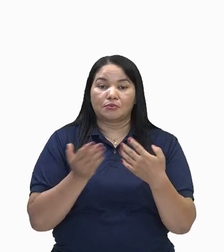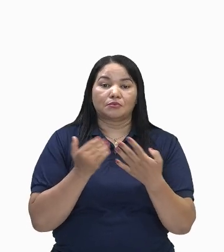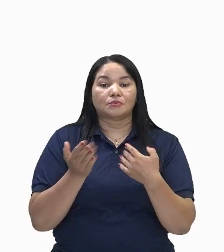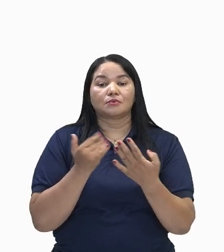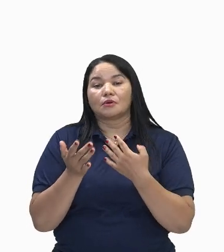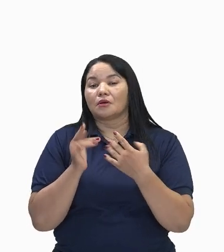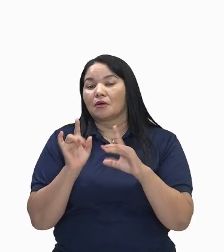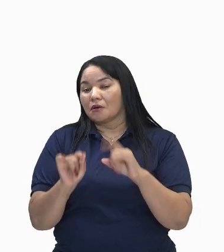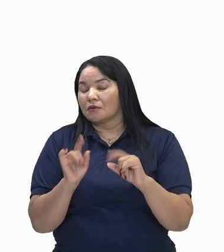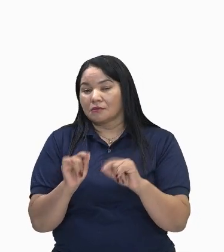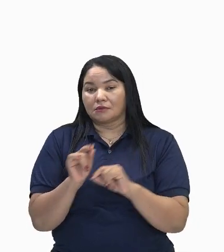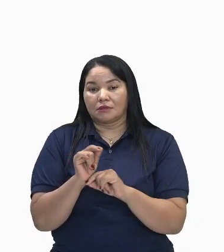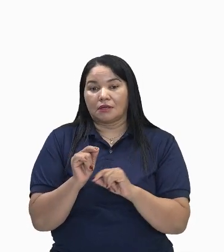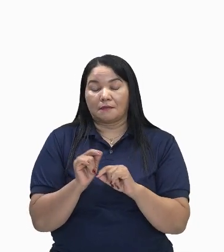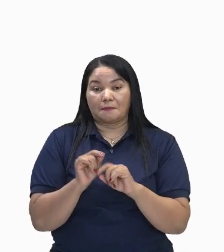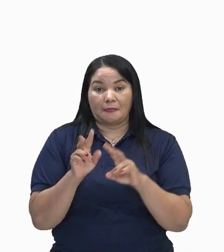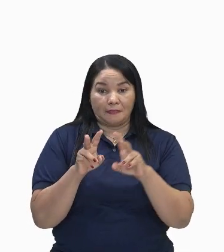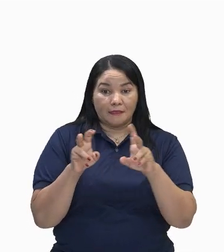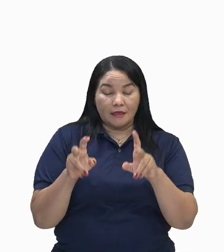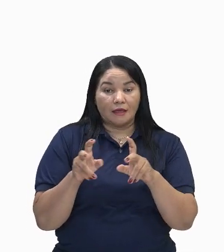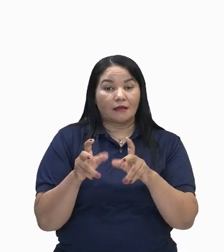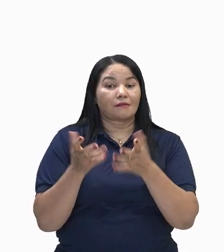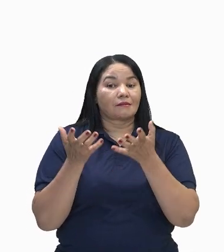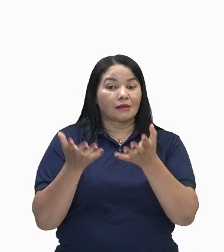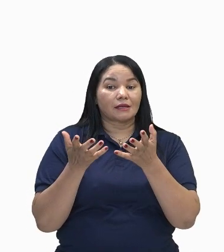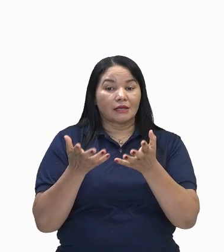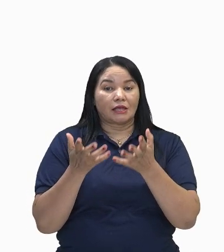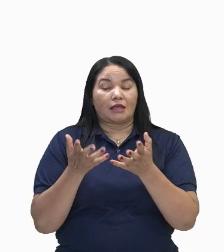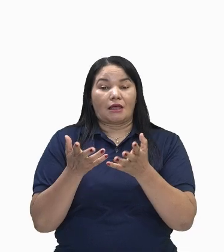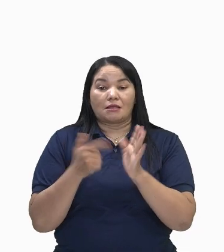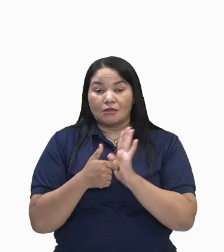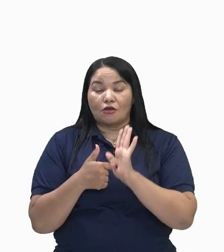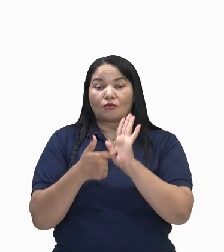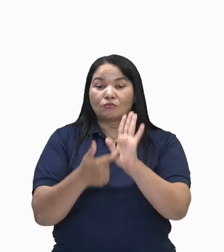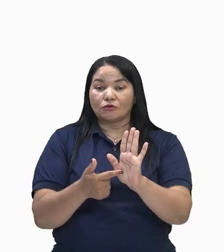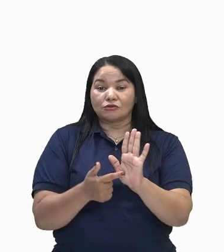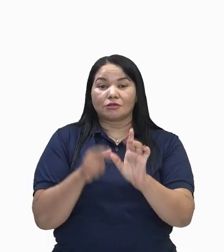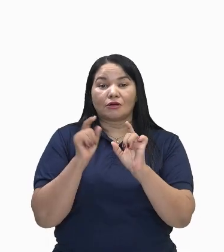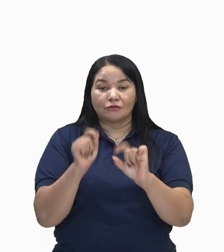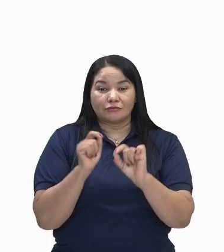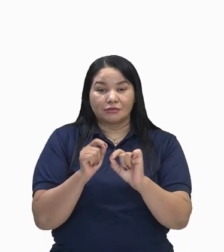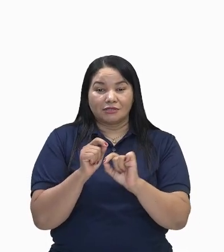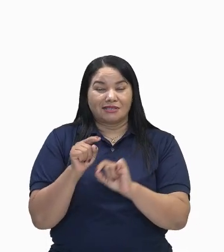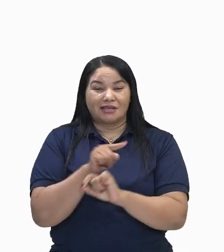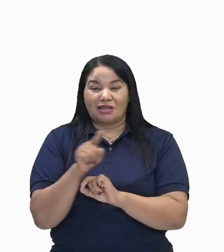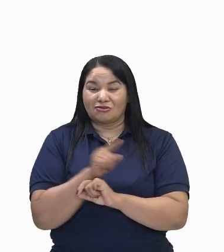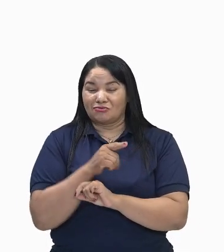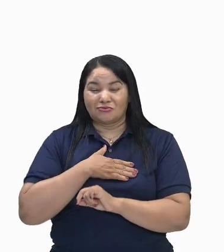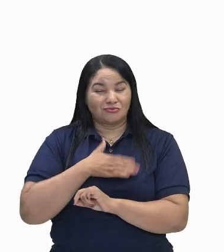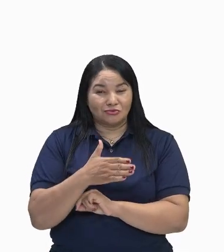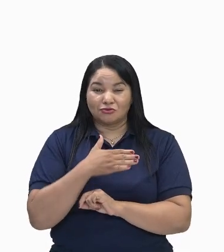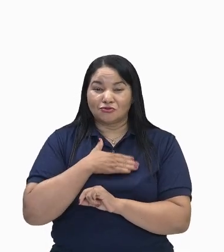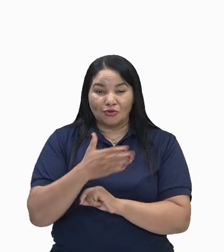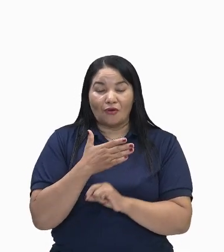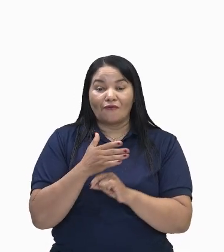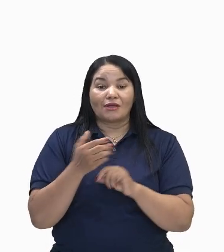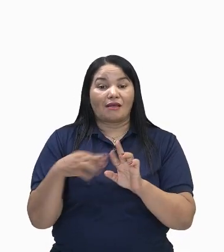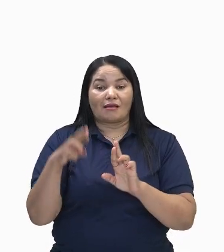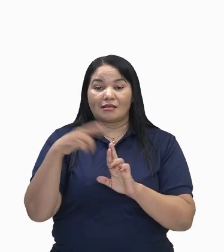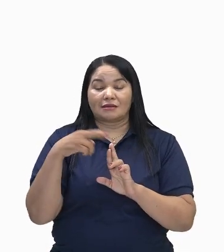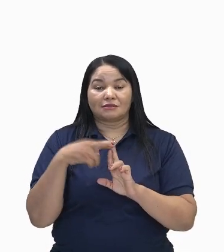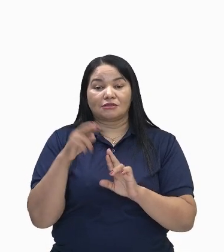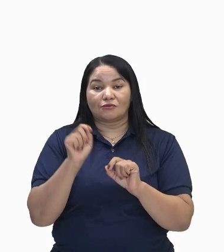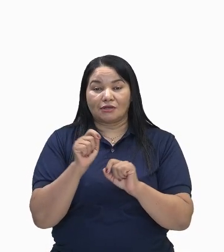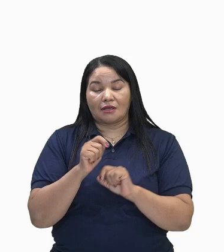buscarem uma forma de demonstrar a insatisfação que eles estavam em relação ao